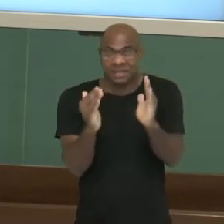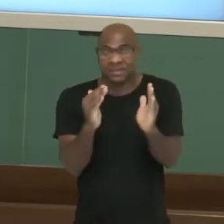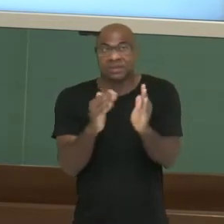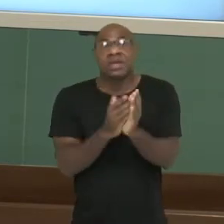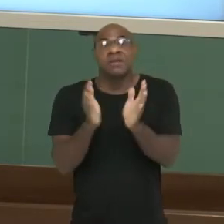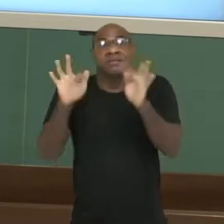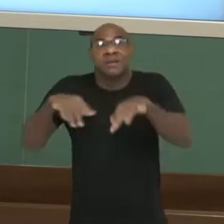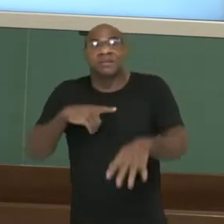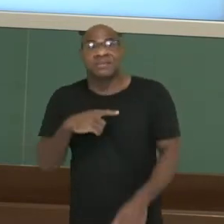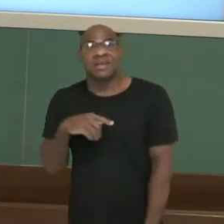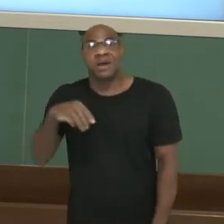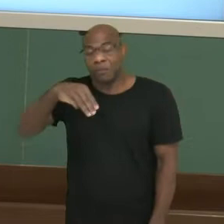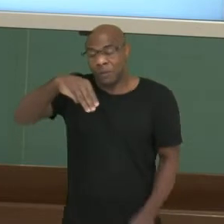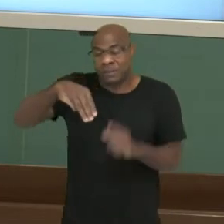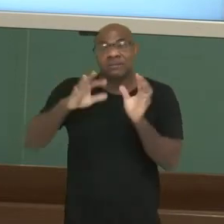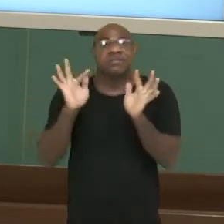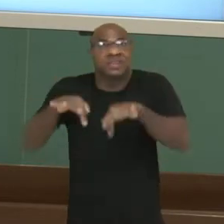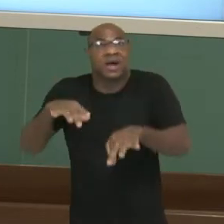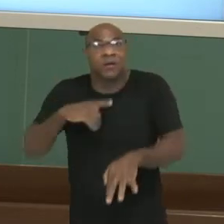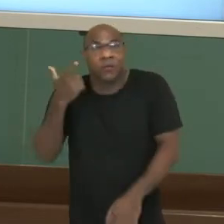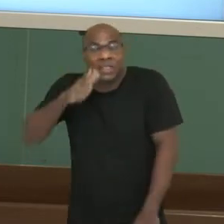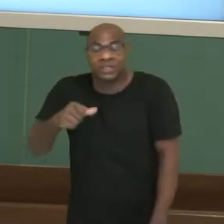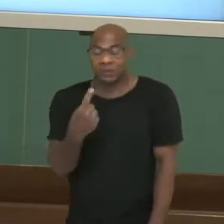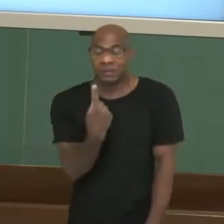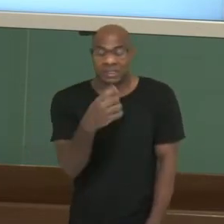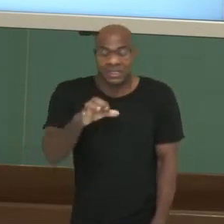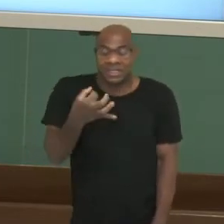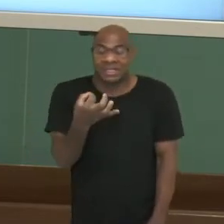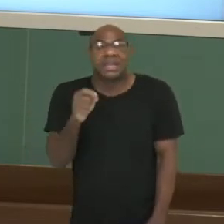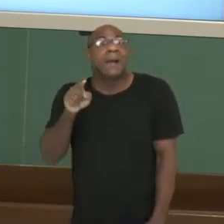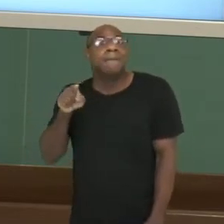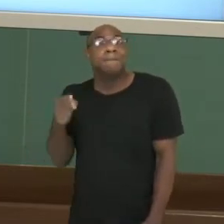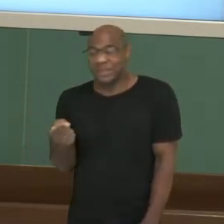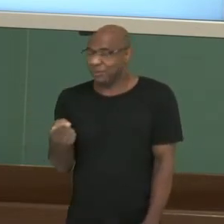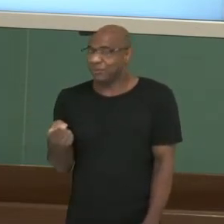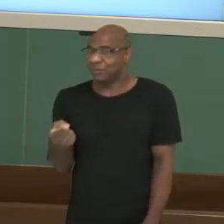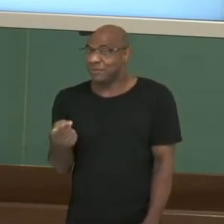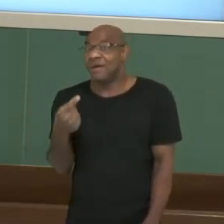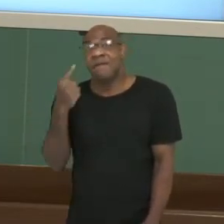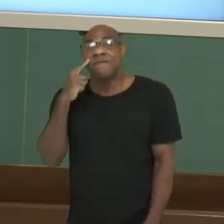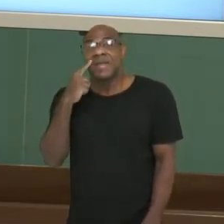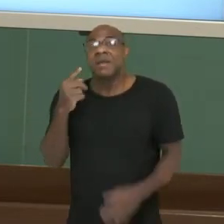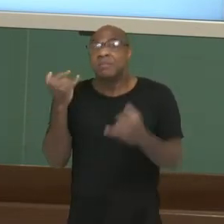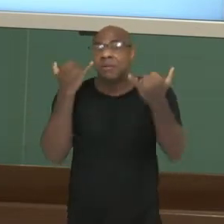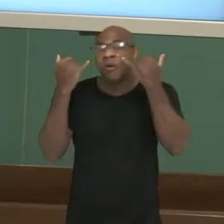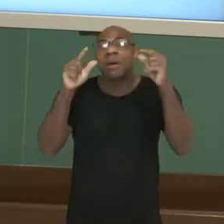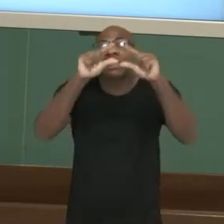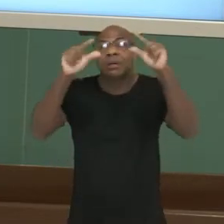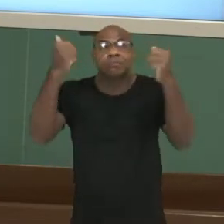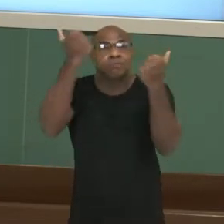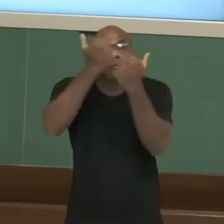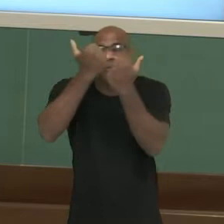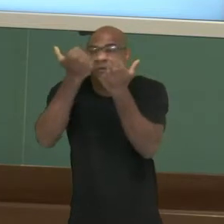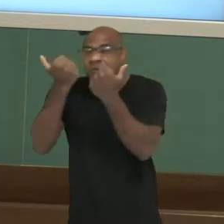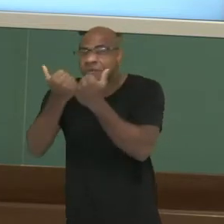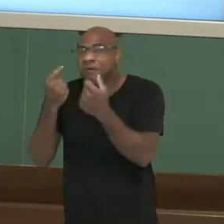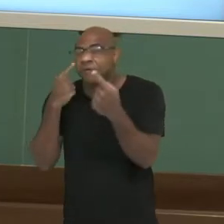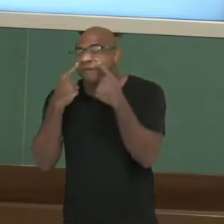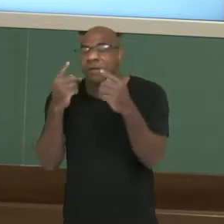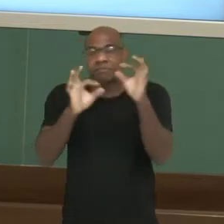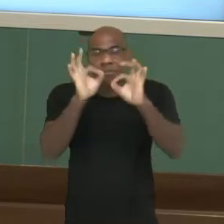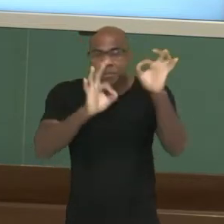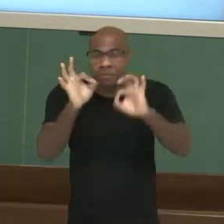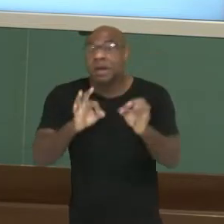a taxa, certo? Então, você vai tirar os dados do problema, substituir na fórmula e, se for permitido, use